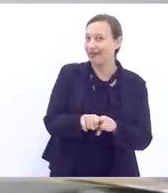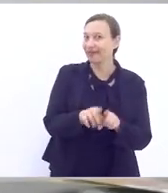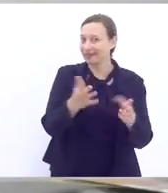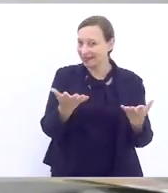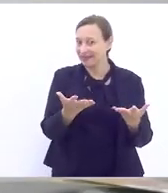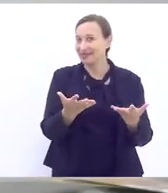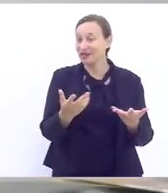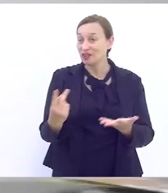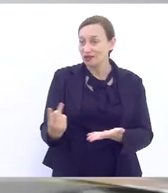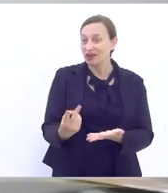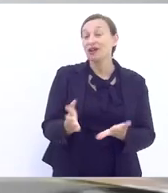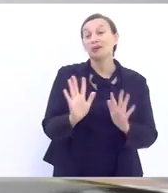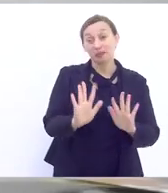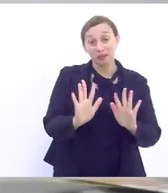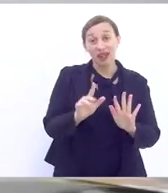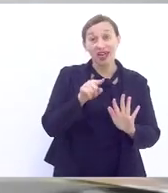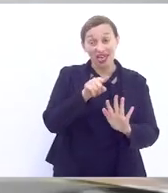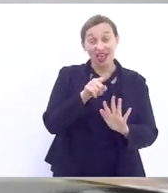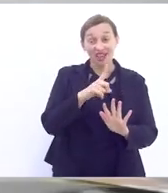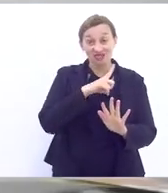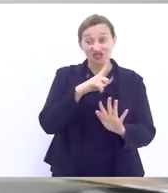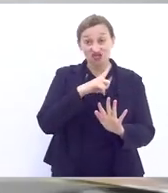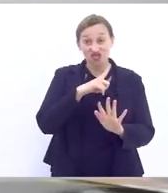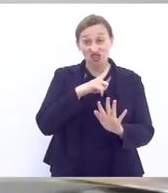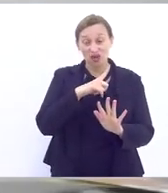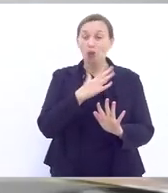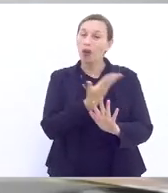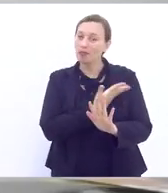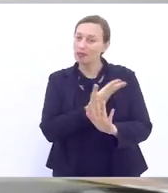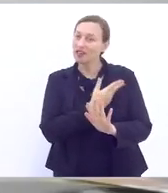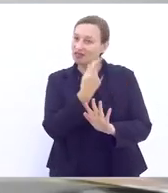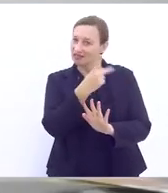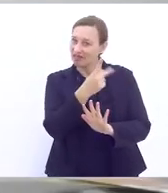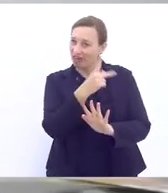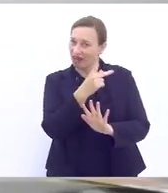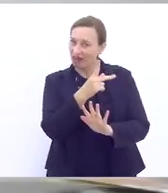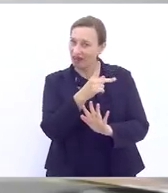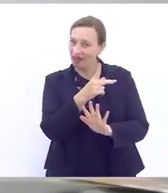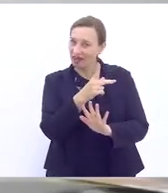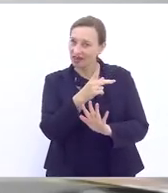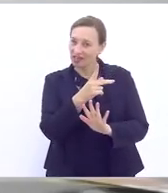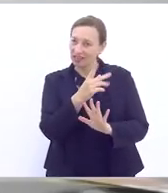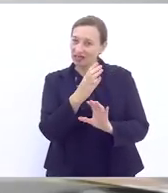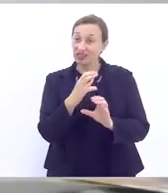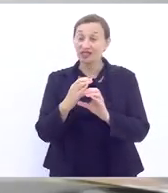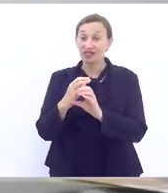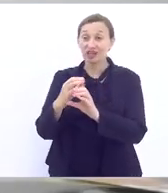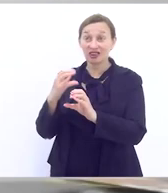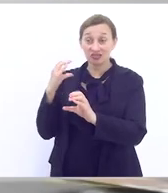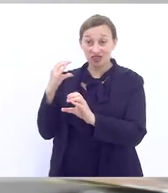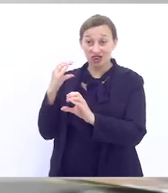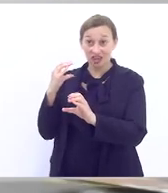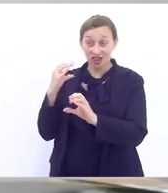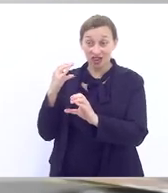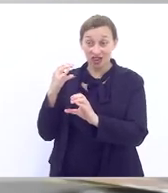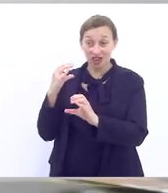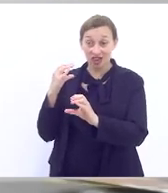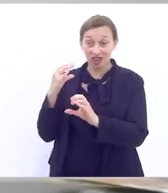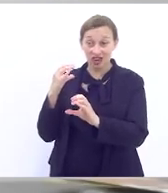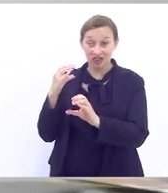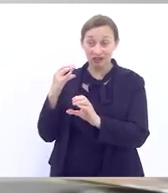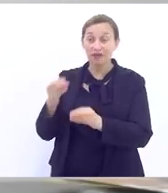merito tem muita coisa mas ela tinha no colega dele dela que era Engenheiro emérito dado pela